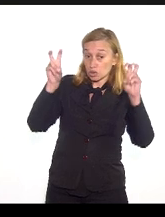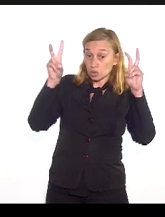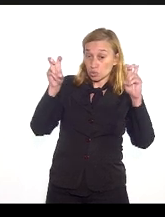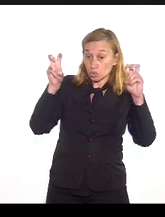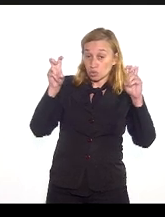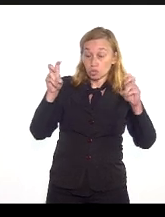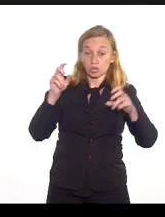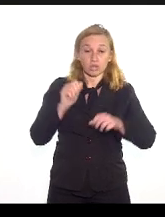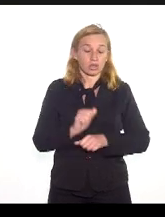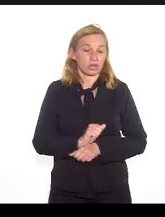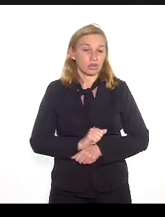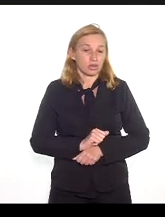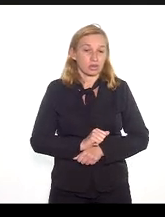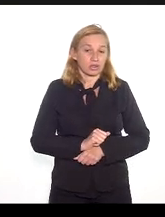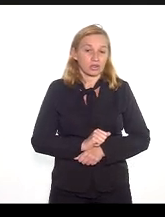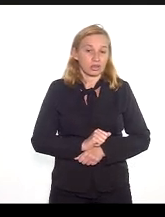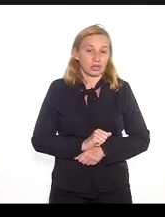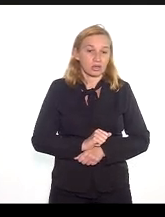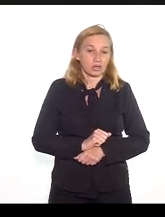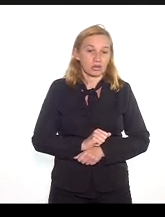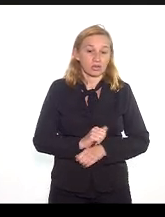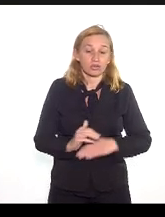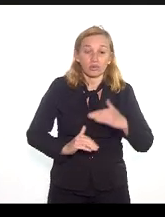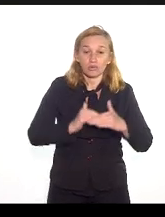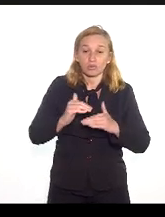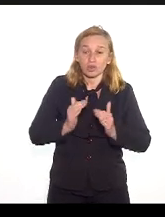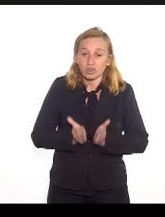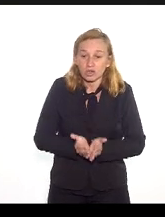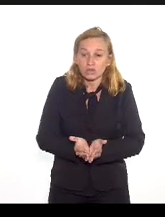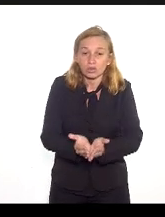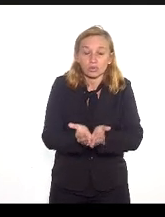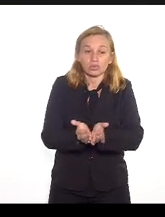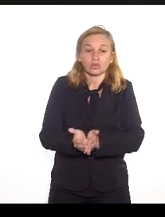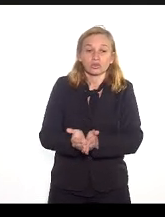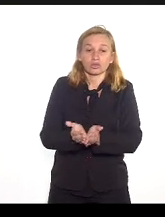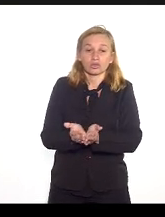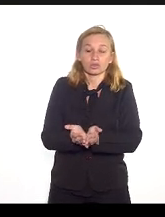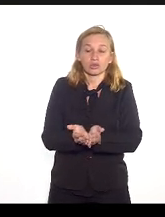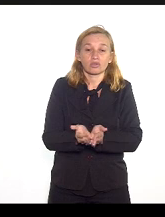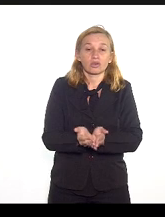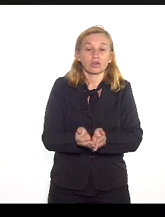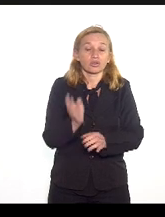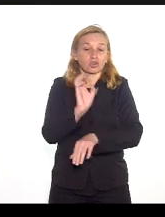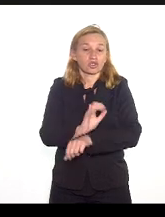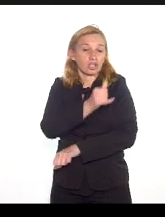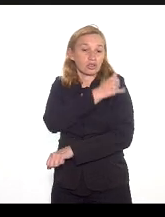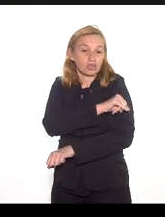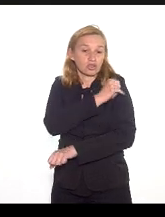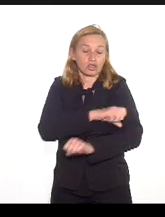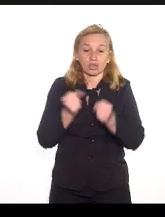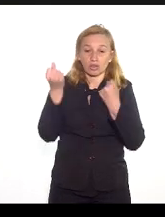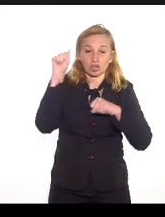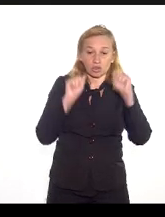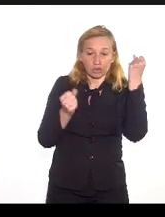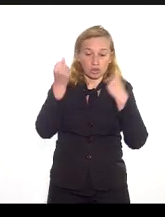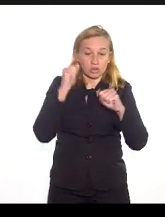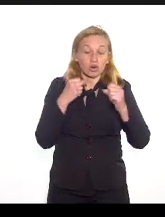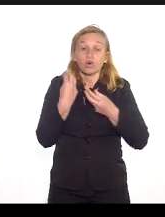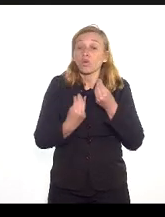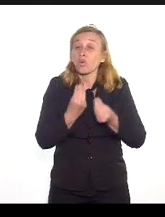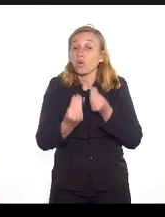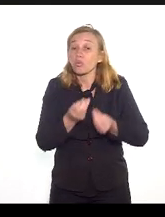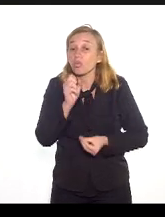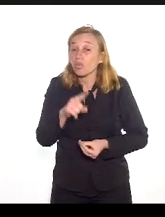da alavancagem da indústria naval no estado do Rio de Janeiro? Como é que essa relação, que essa